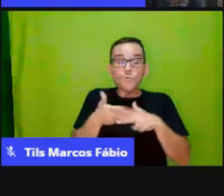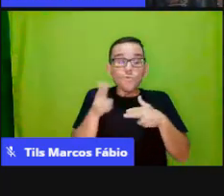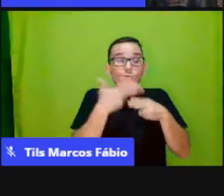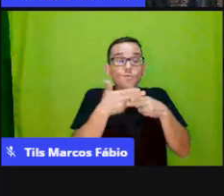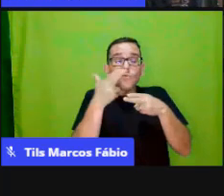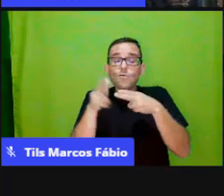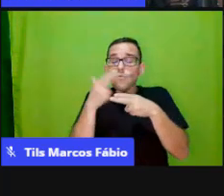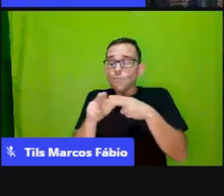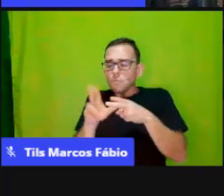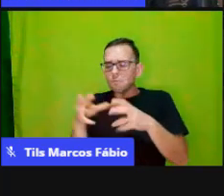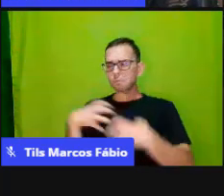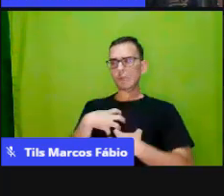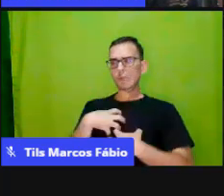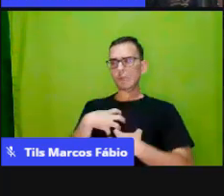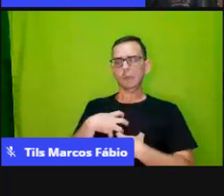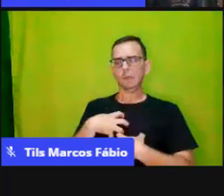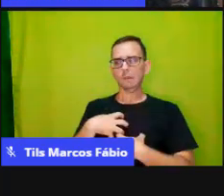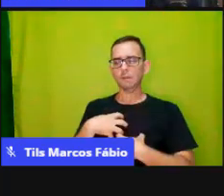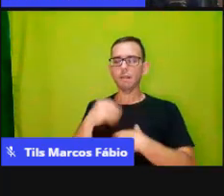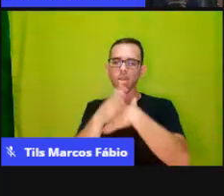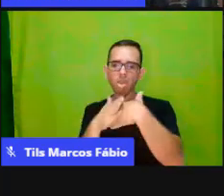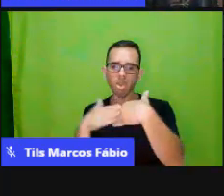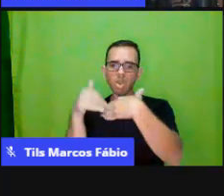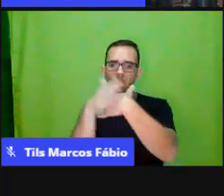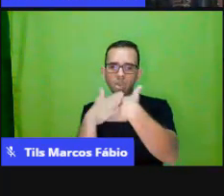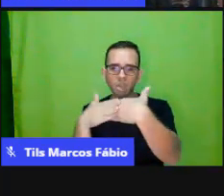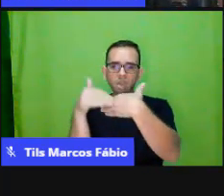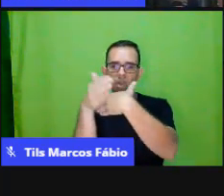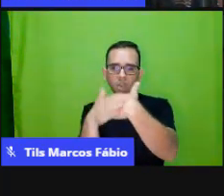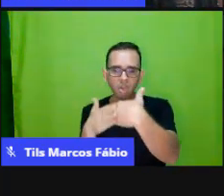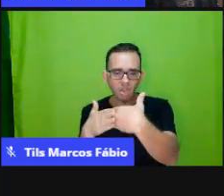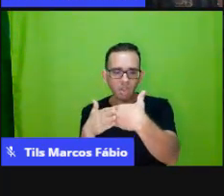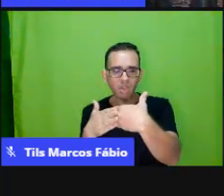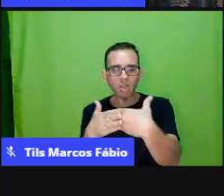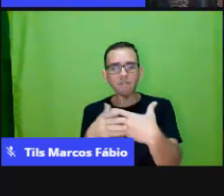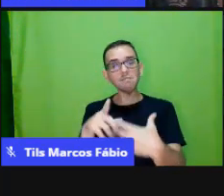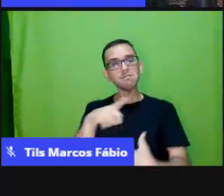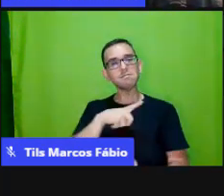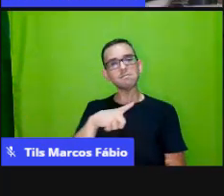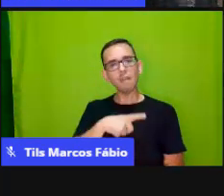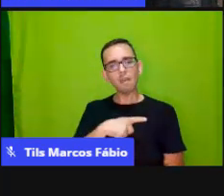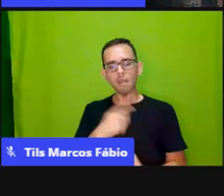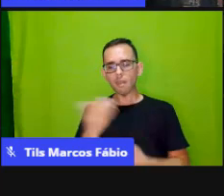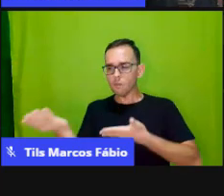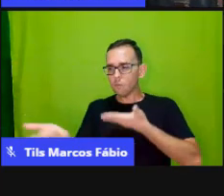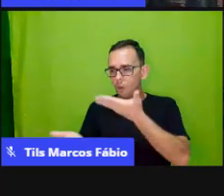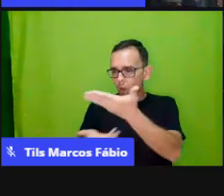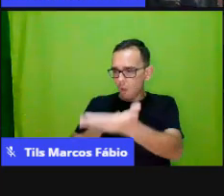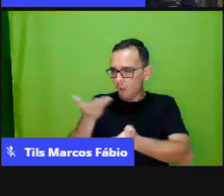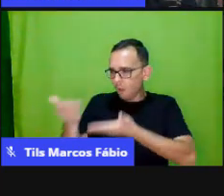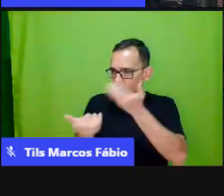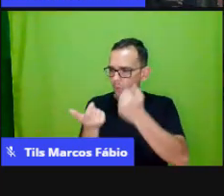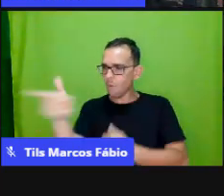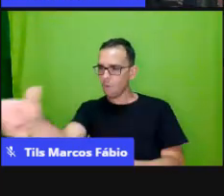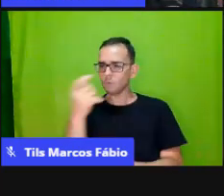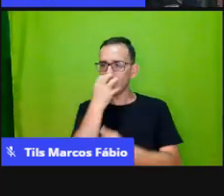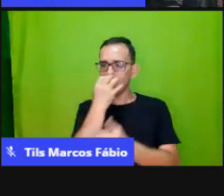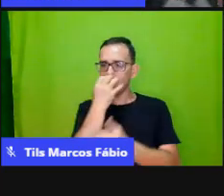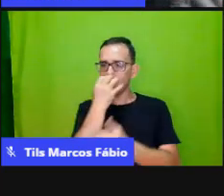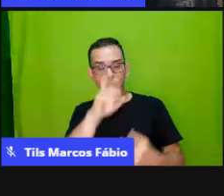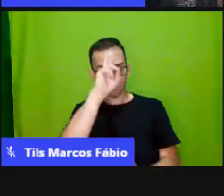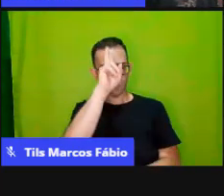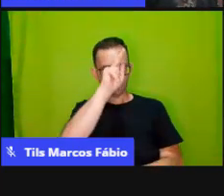ser tocado, de ser acariciado, de estar ali convivendo com um outro animal ou com seus